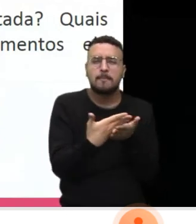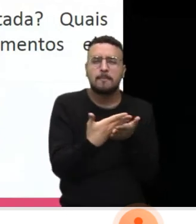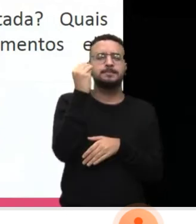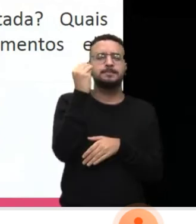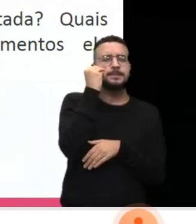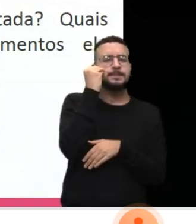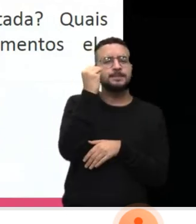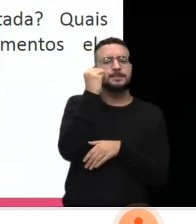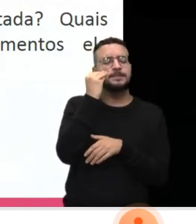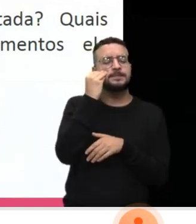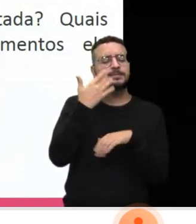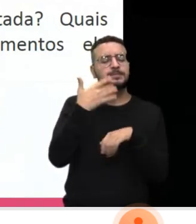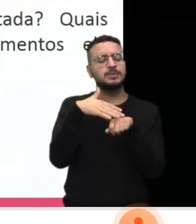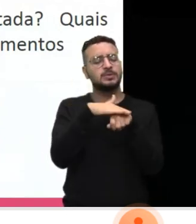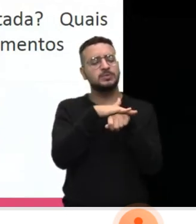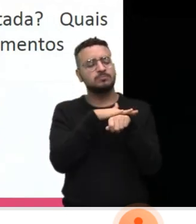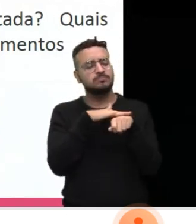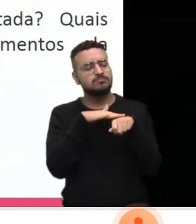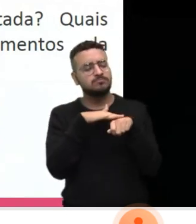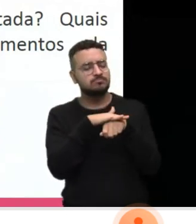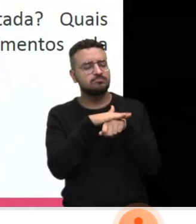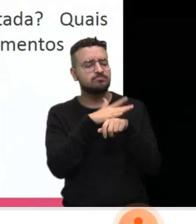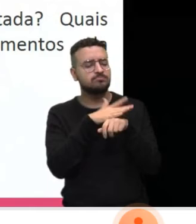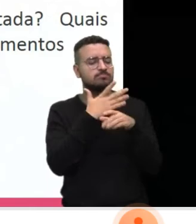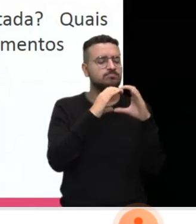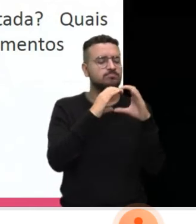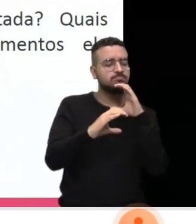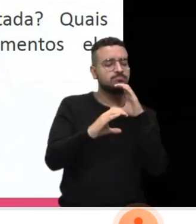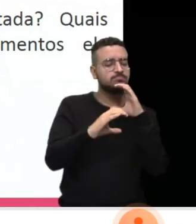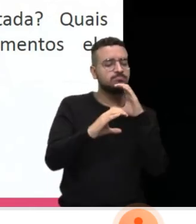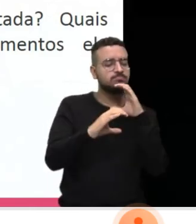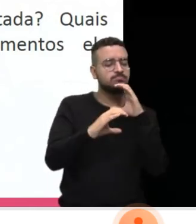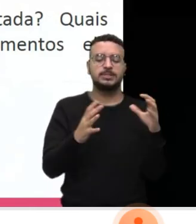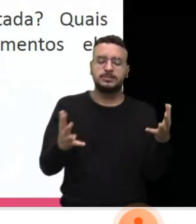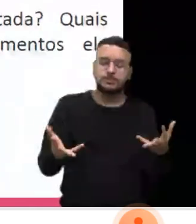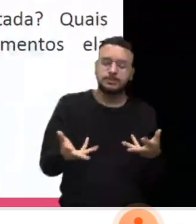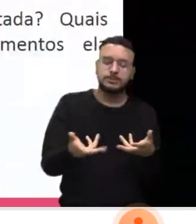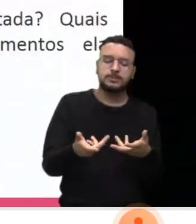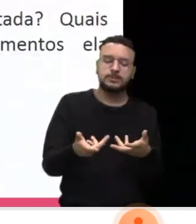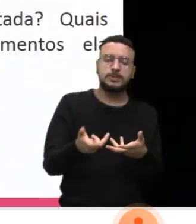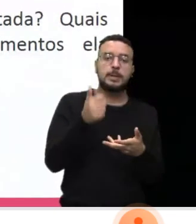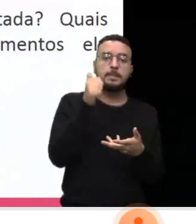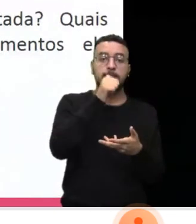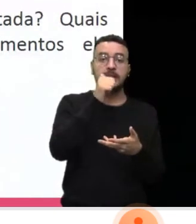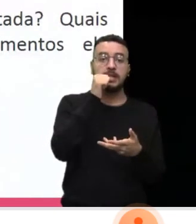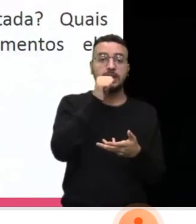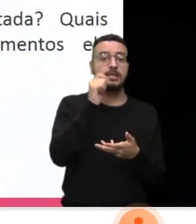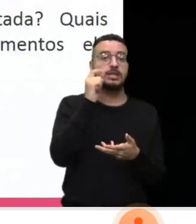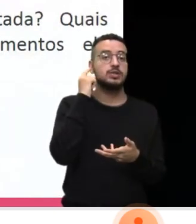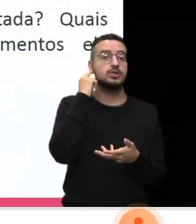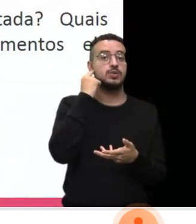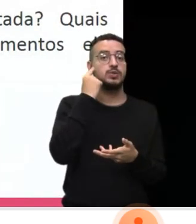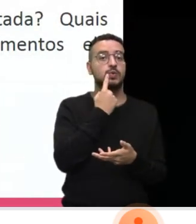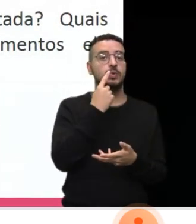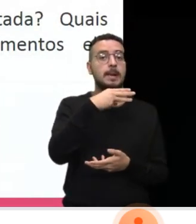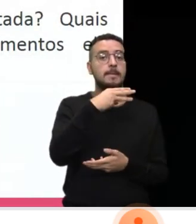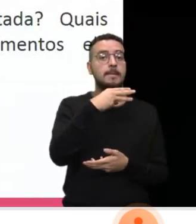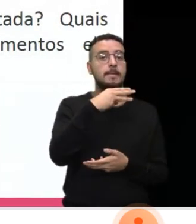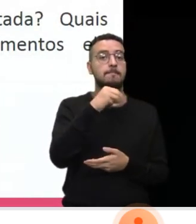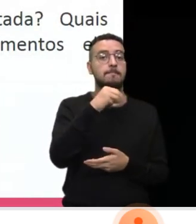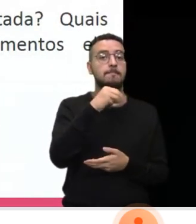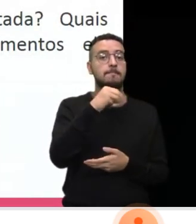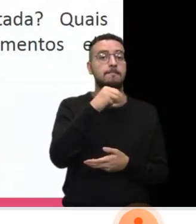envolvendo a educação e o acolhimento da Maria, a sua aluna que é surda, certo? Então, como que